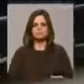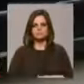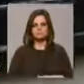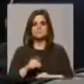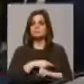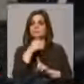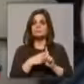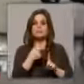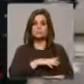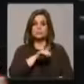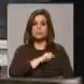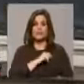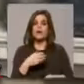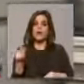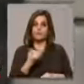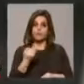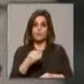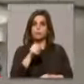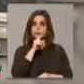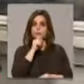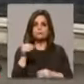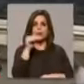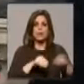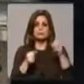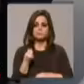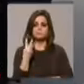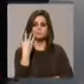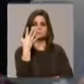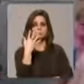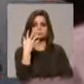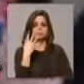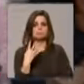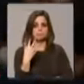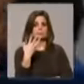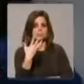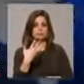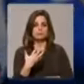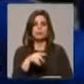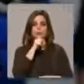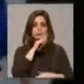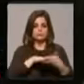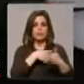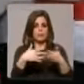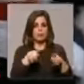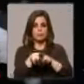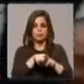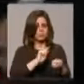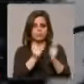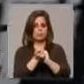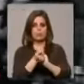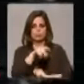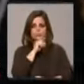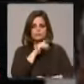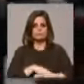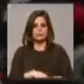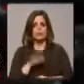Este ano, em Espanha, podem realizar-se 5 atos eleitorais e, segundo as sondagens, o panorama político pode alterar-se completamente. Logo, o